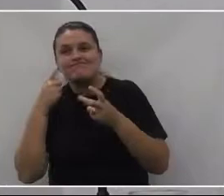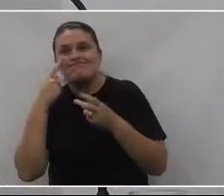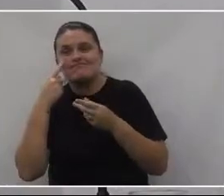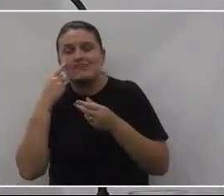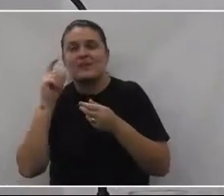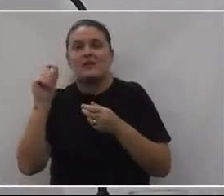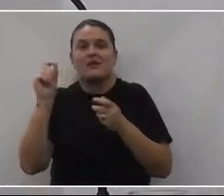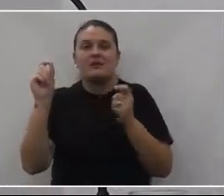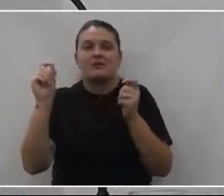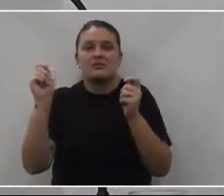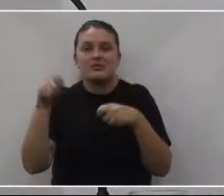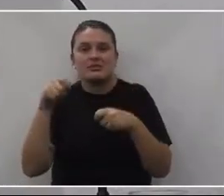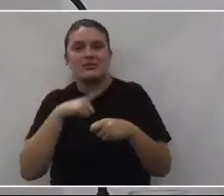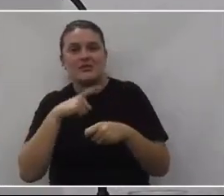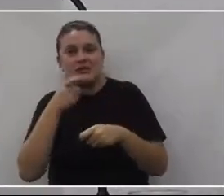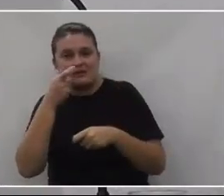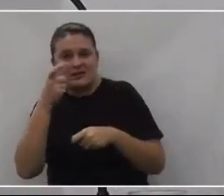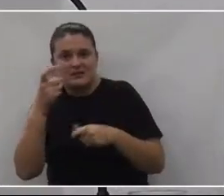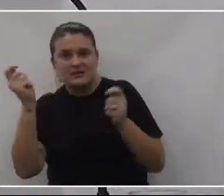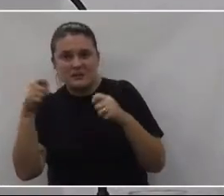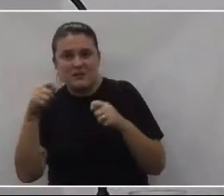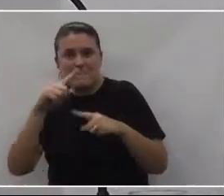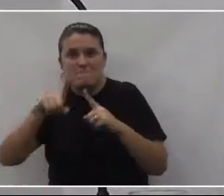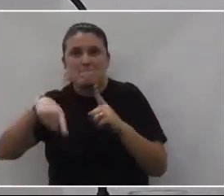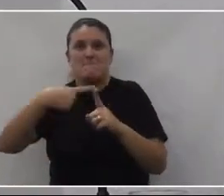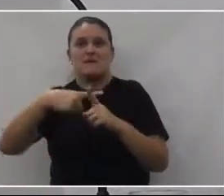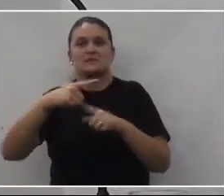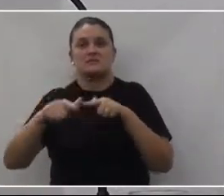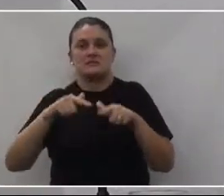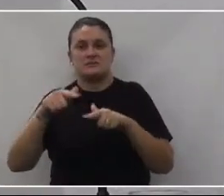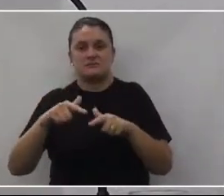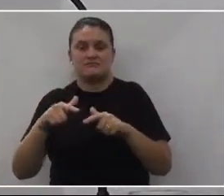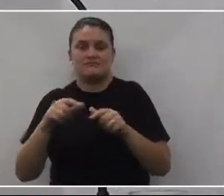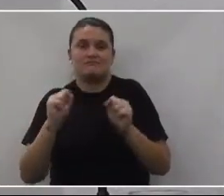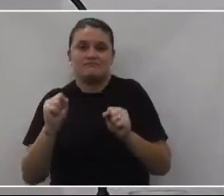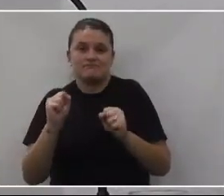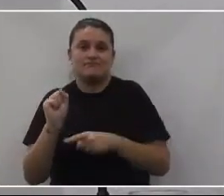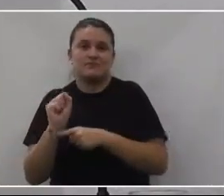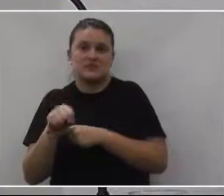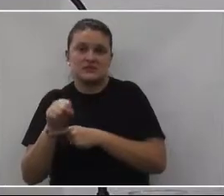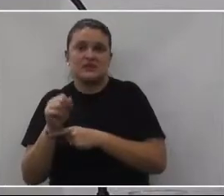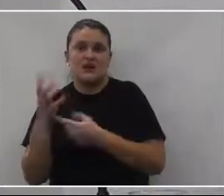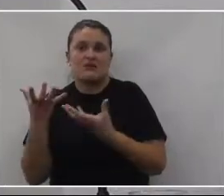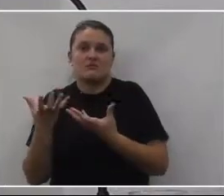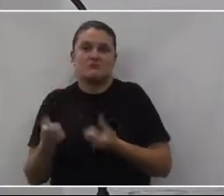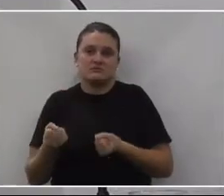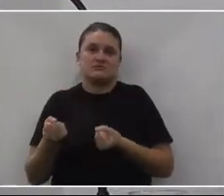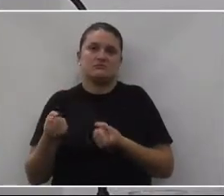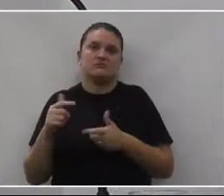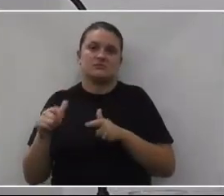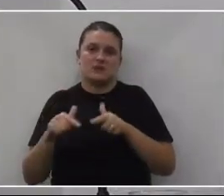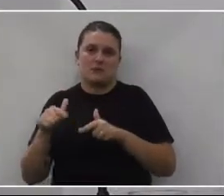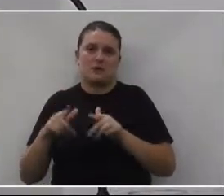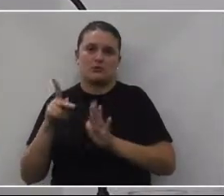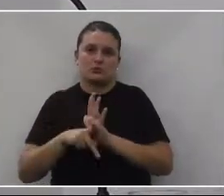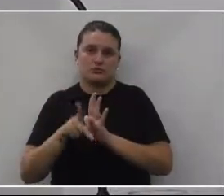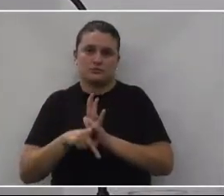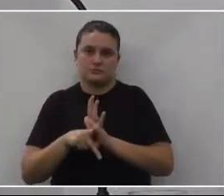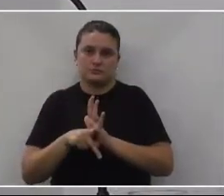que têm o interesse e a capacidade de fazer o a mais, para que possam, sim, receber a ação desse